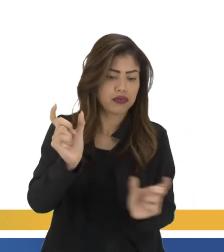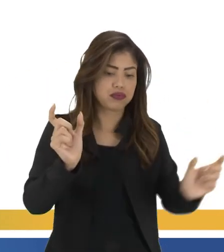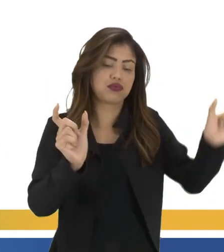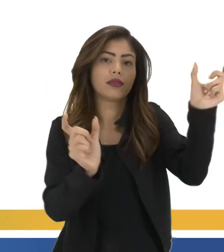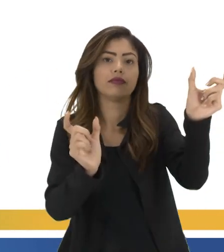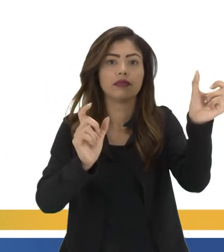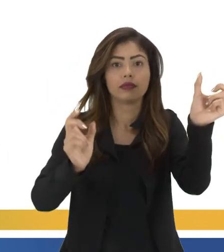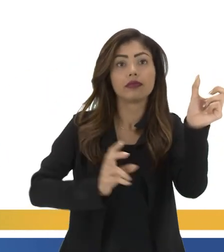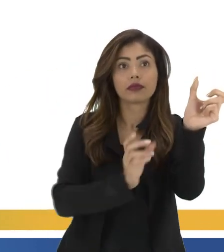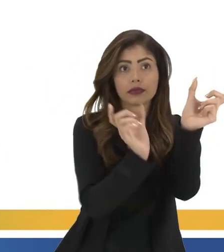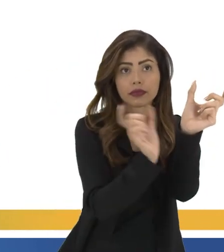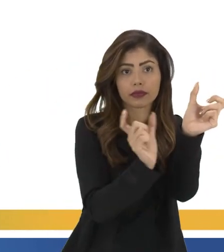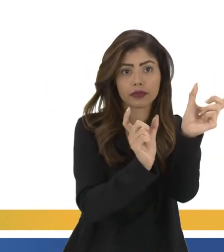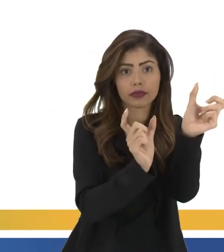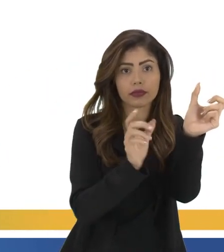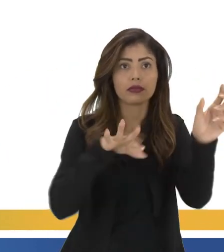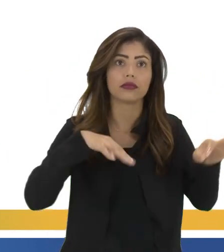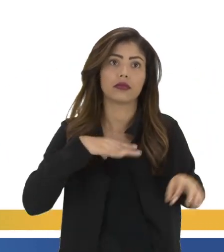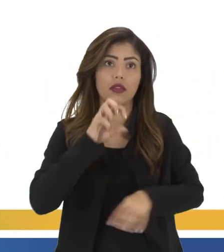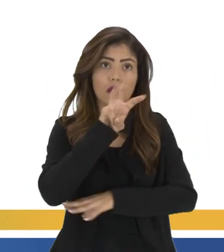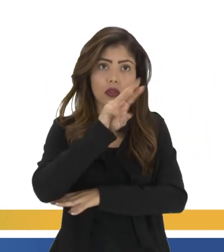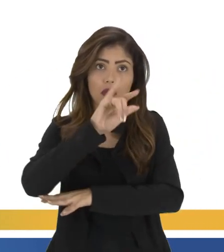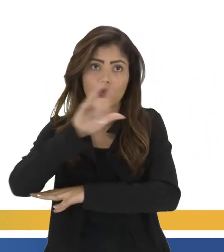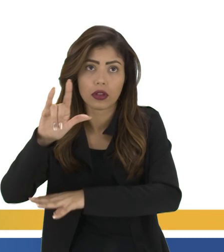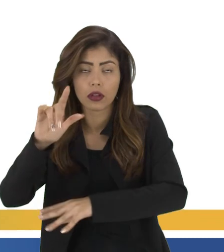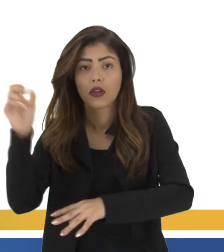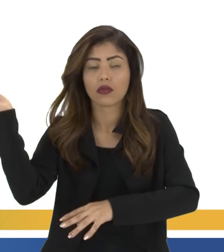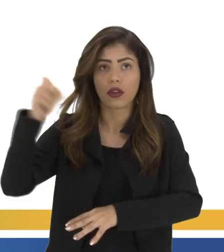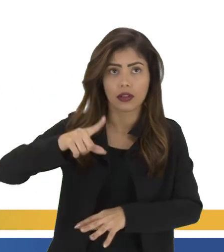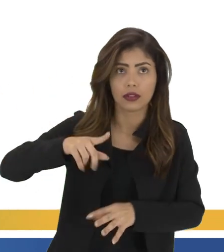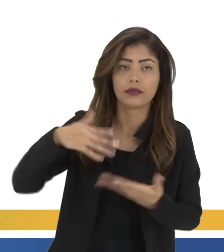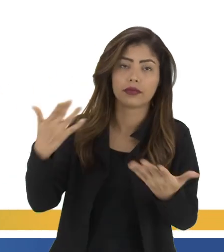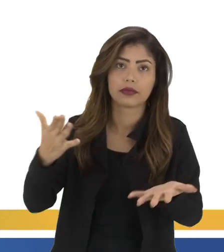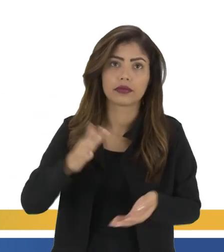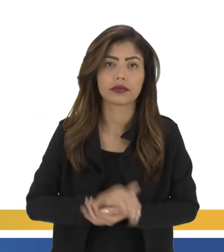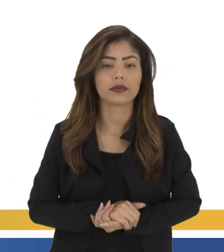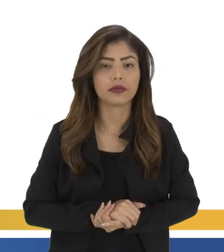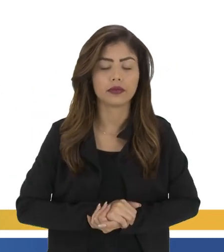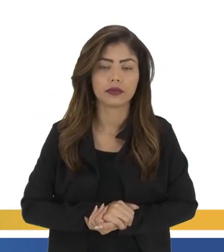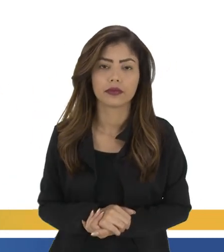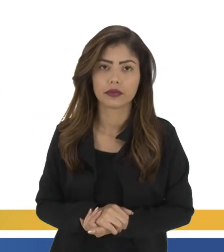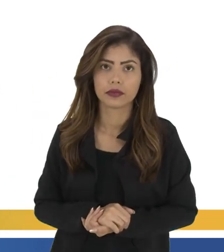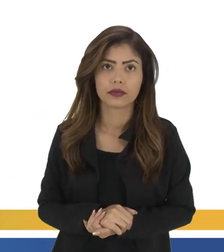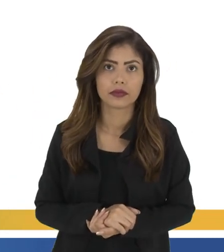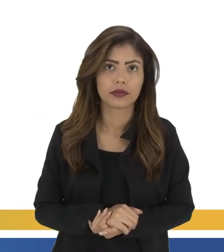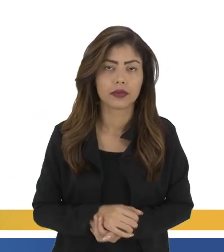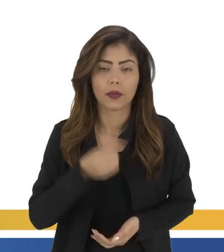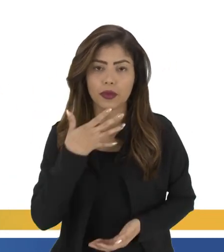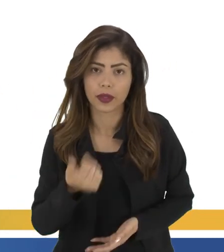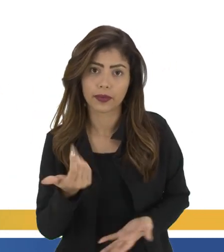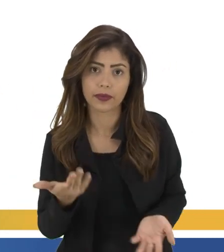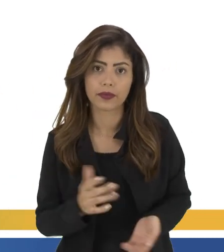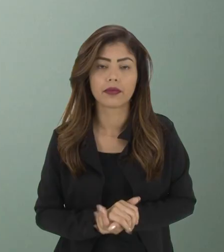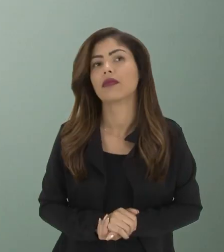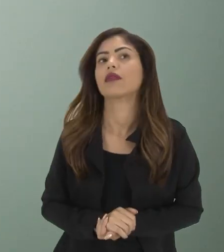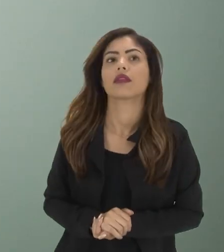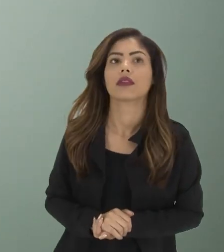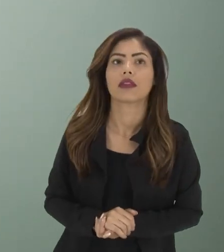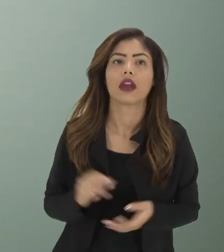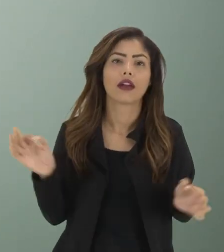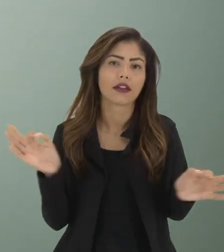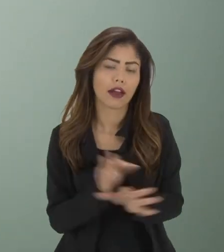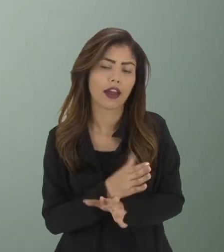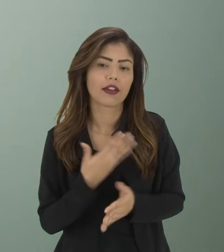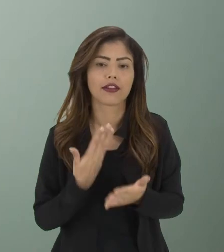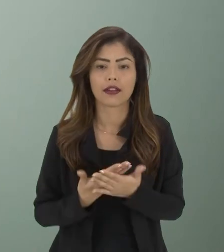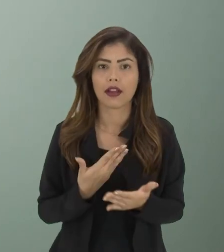que é solar energy. Will solar energy be an alternative kind of energy? Muito bem. Assim nós terminamos